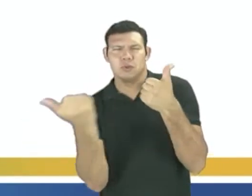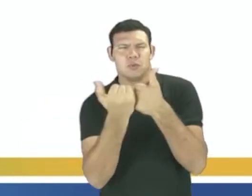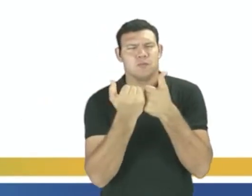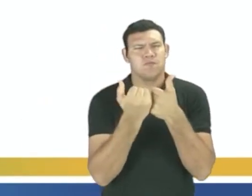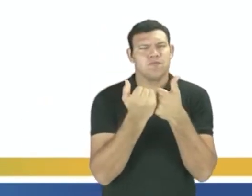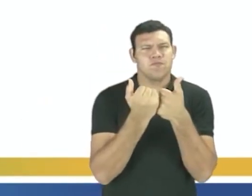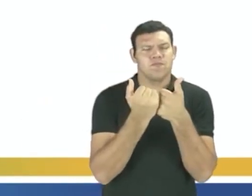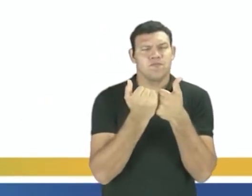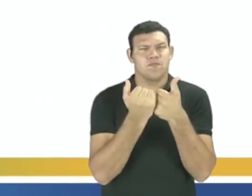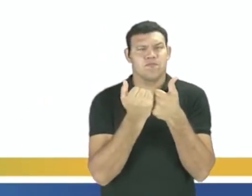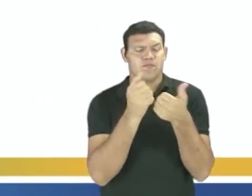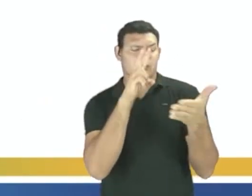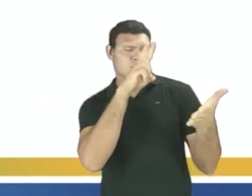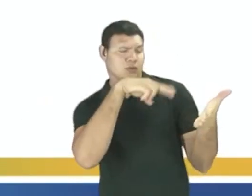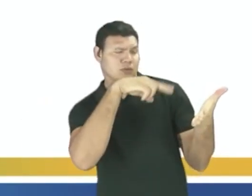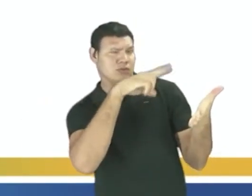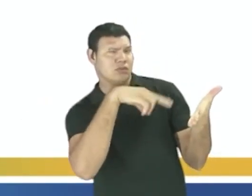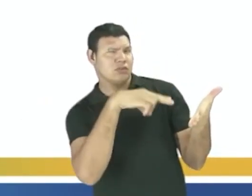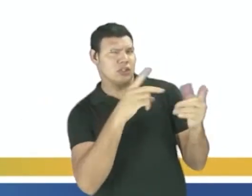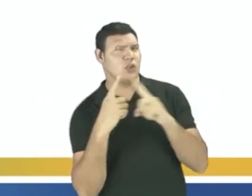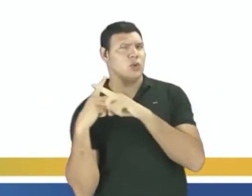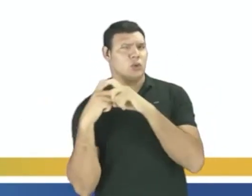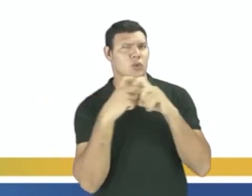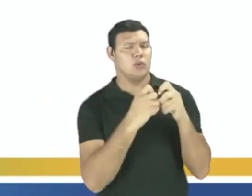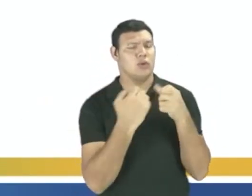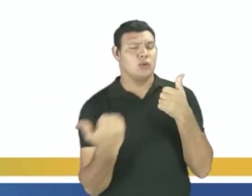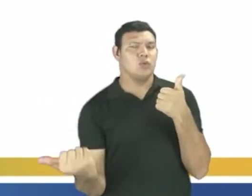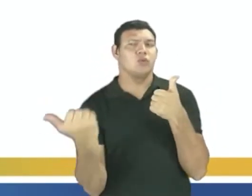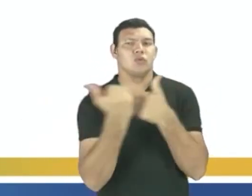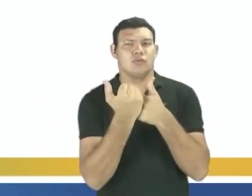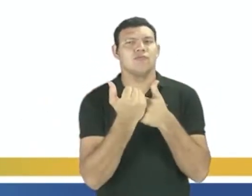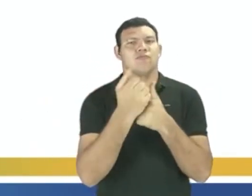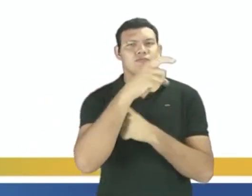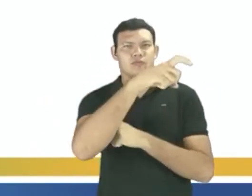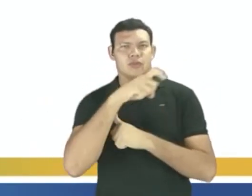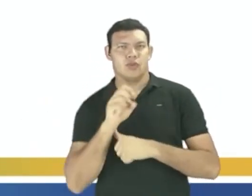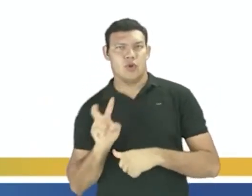tipo de polinômio desse, onde você substitui o valor de x e ele